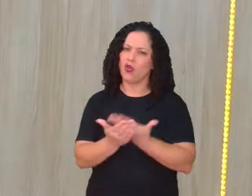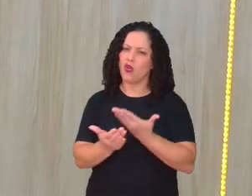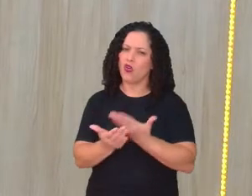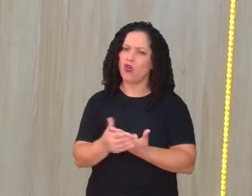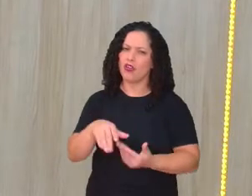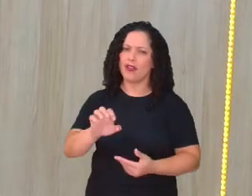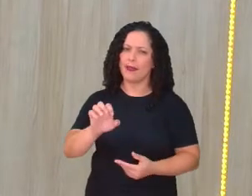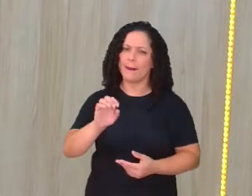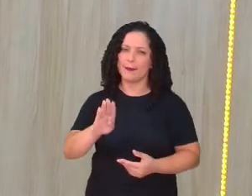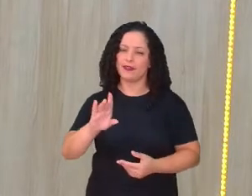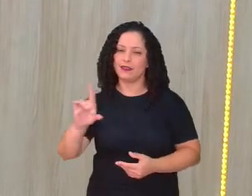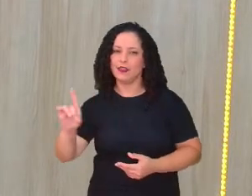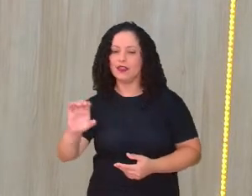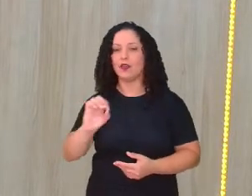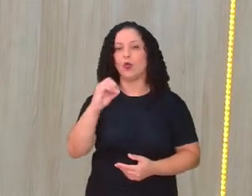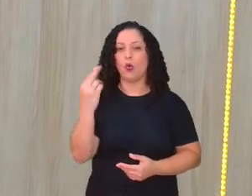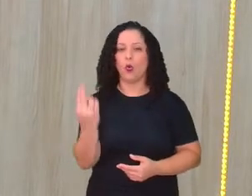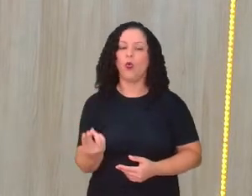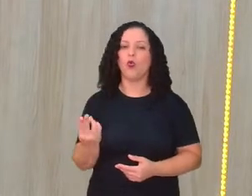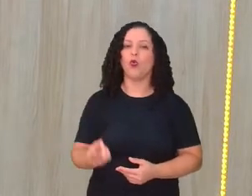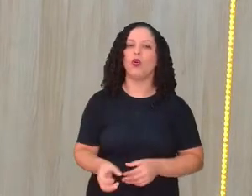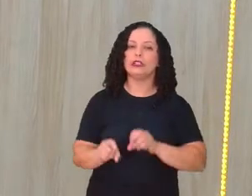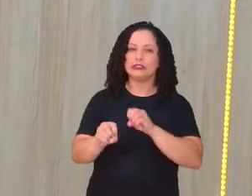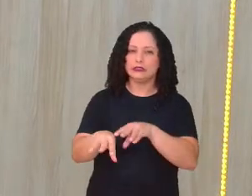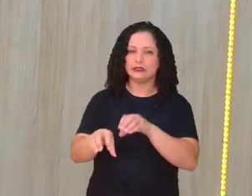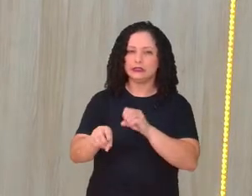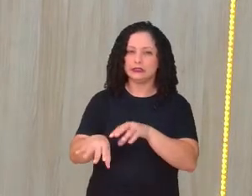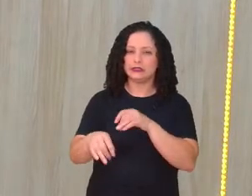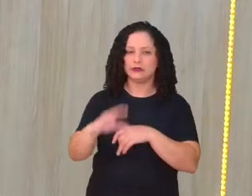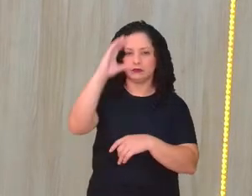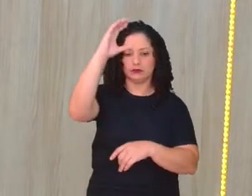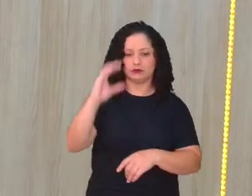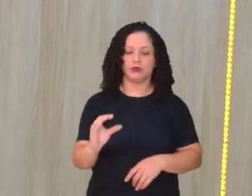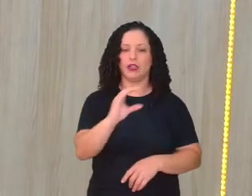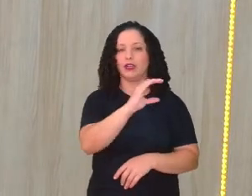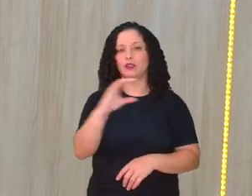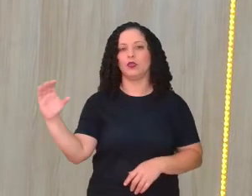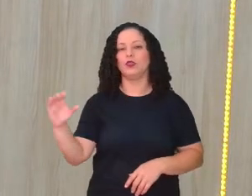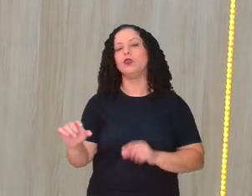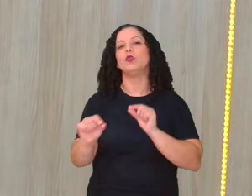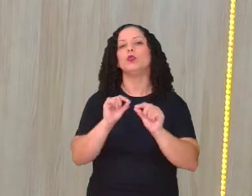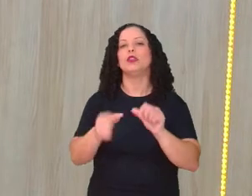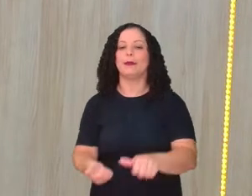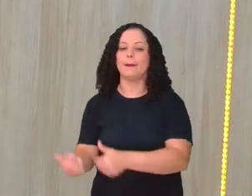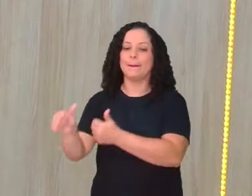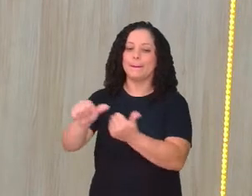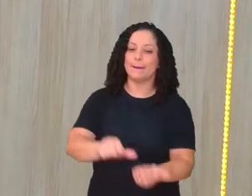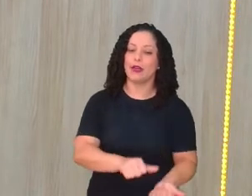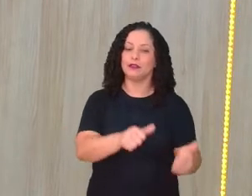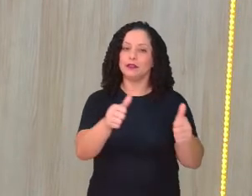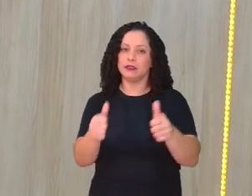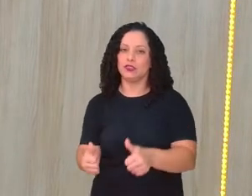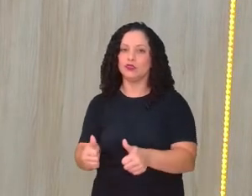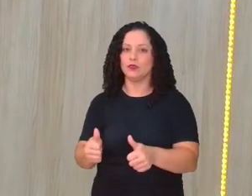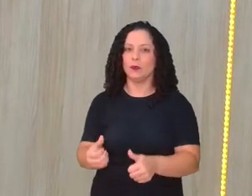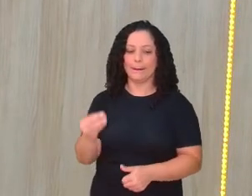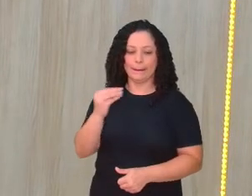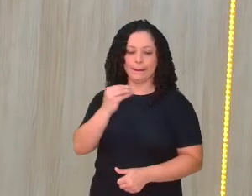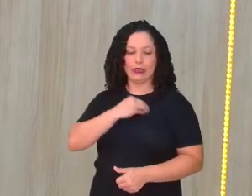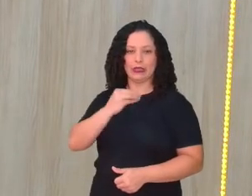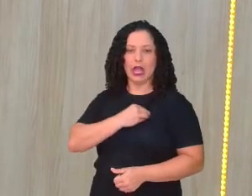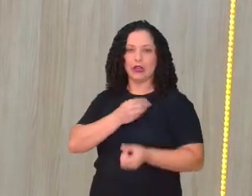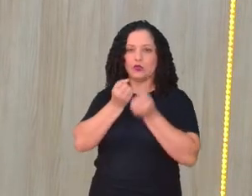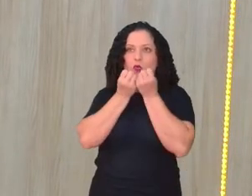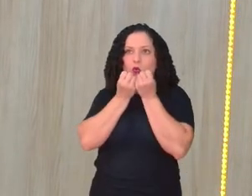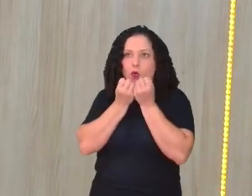quem frequenta já uma igreja evangélica. Então é o seguinte, ó, o batismo, a confissão de pecados